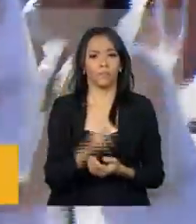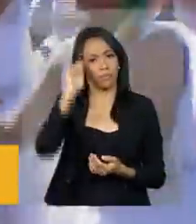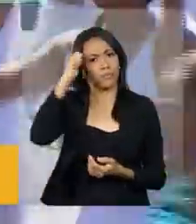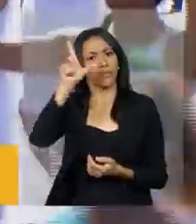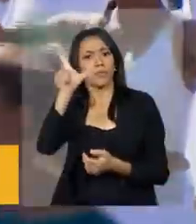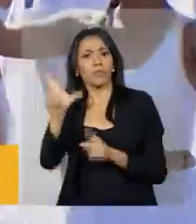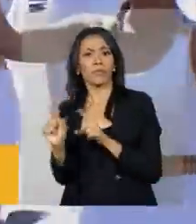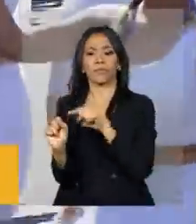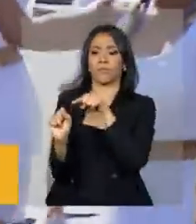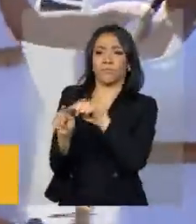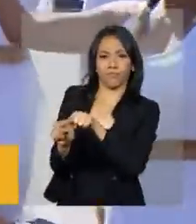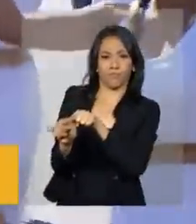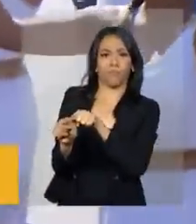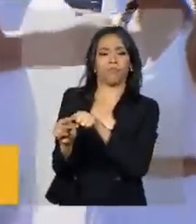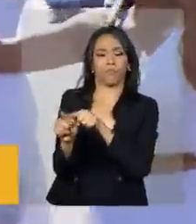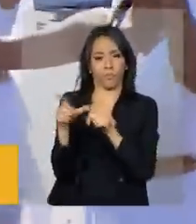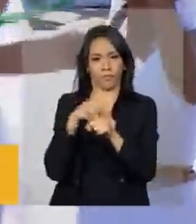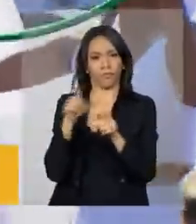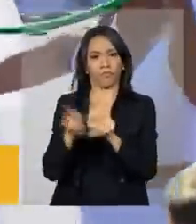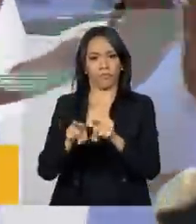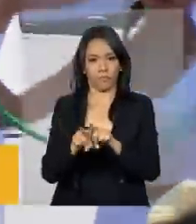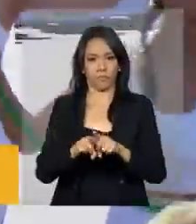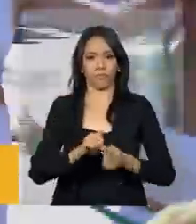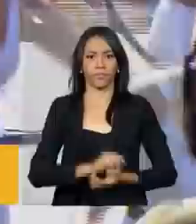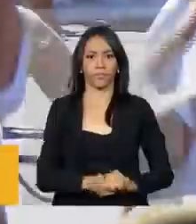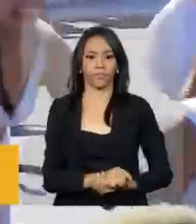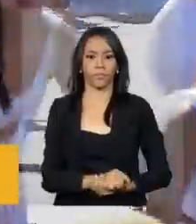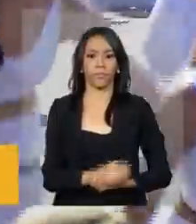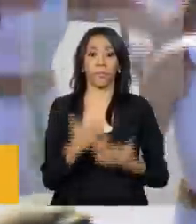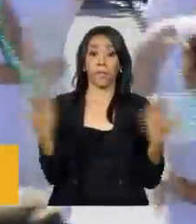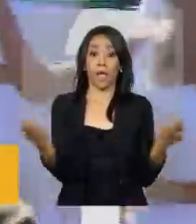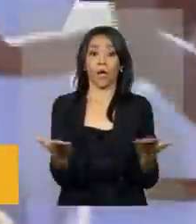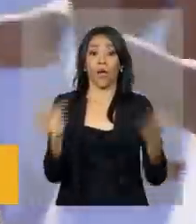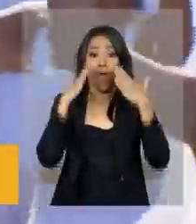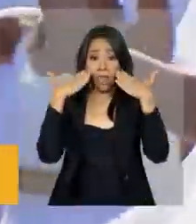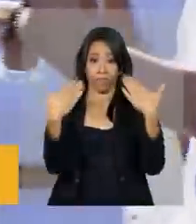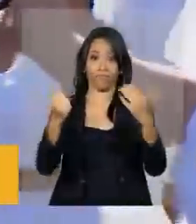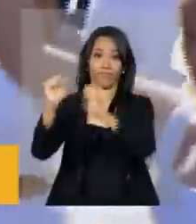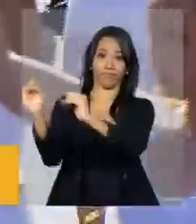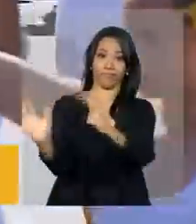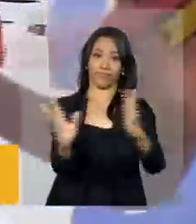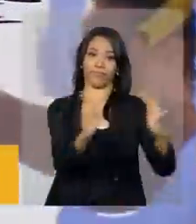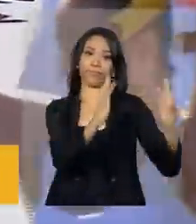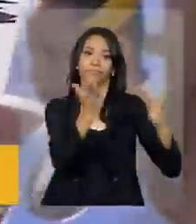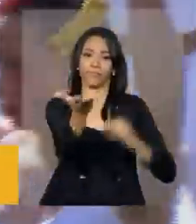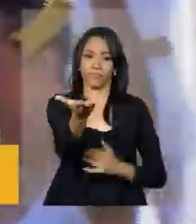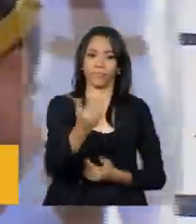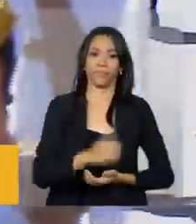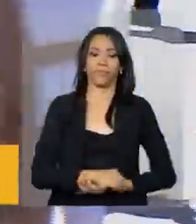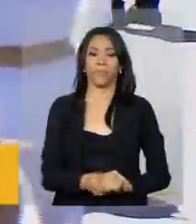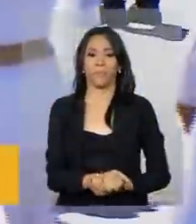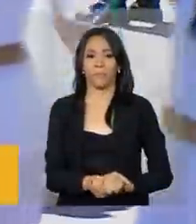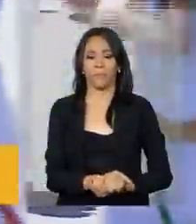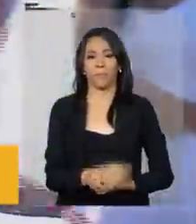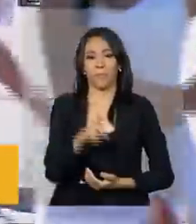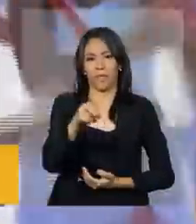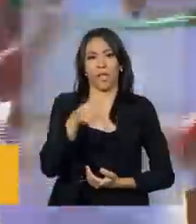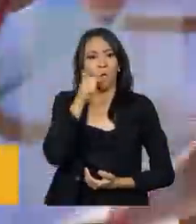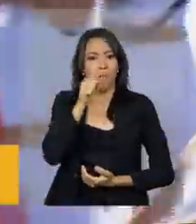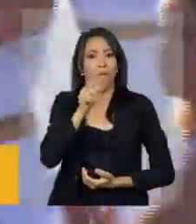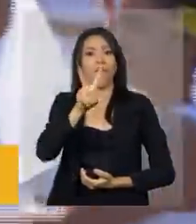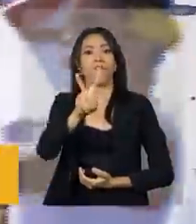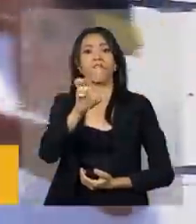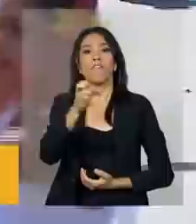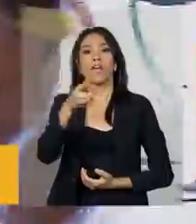corpo coreográfico da banda musical da Secretaria. Vamos acompanhar o desfile, então. Coordenado pela coreógrafa Verônica Maria